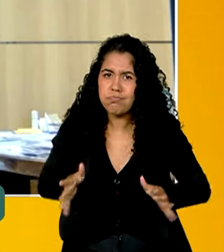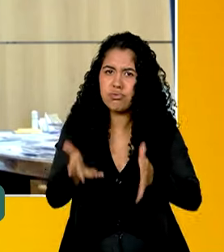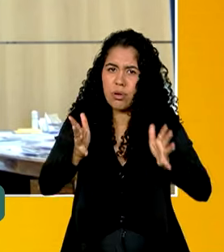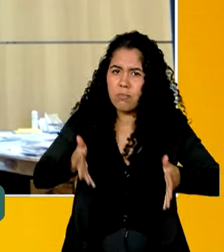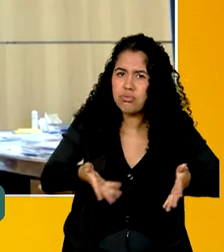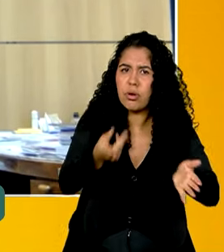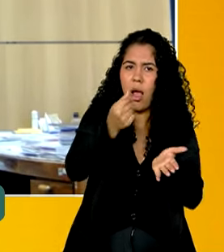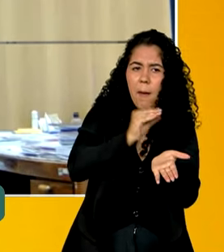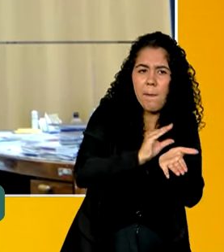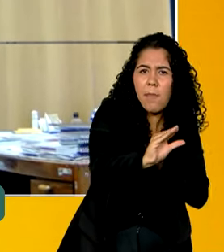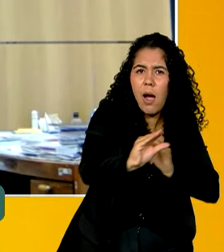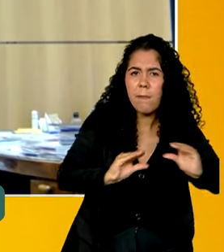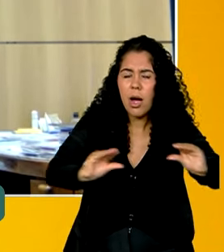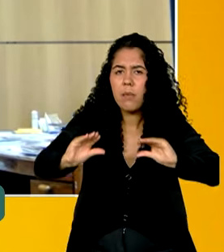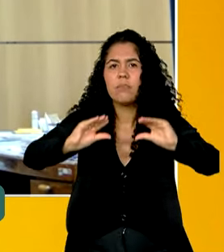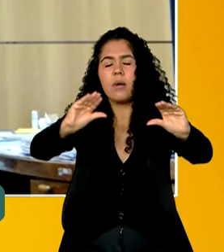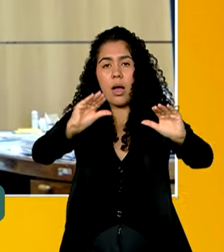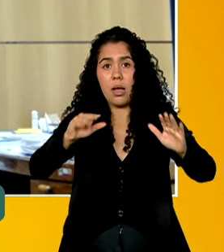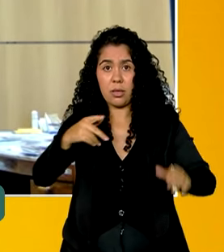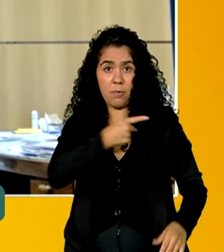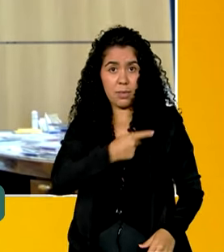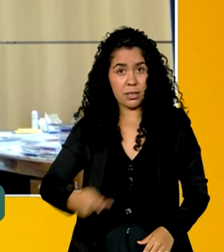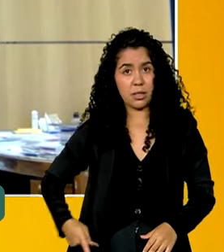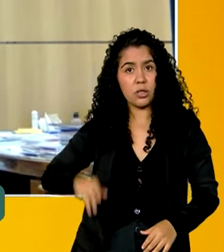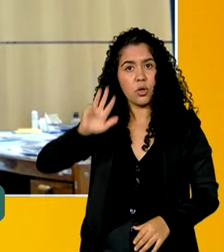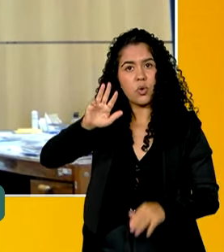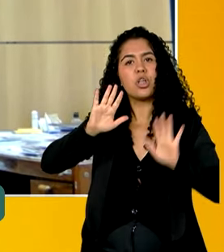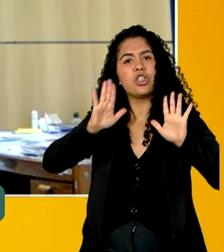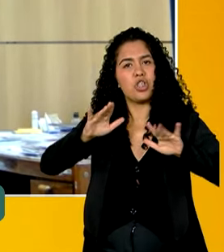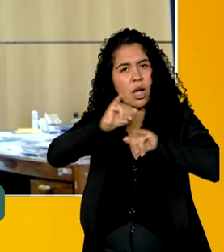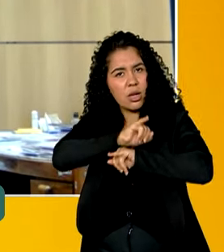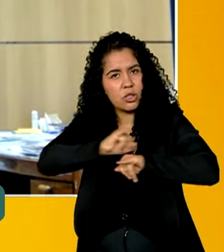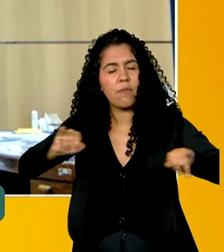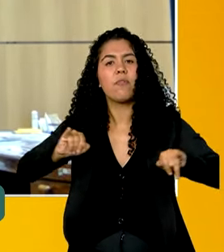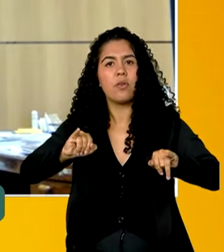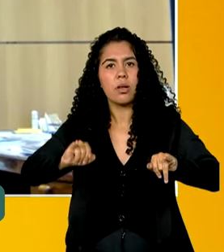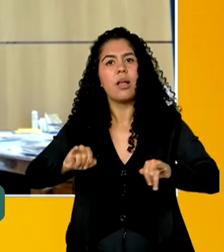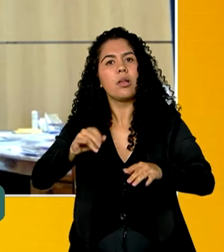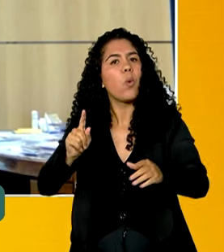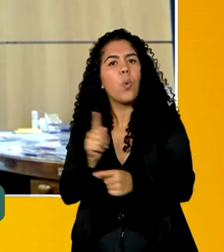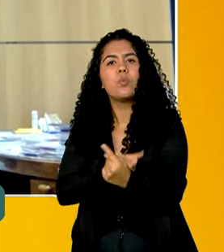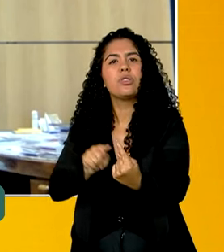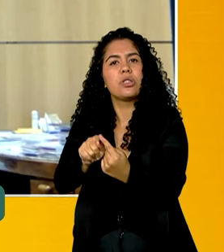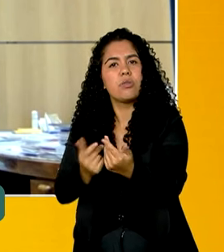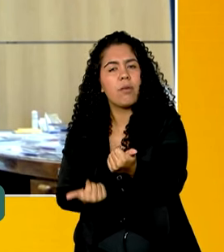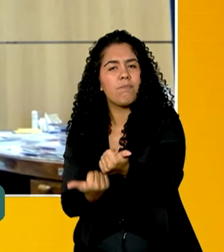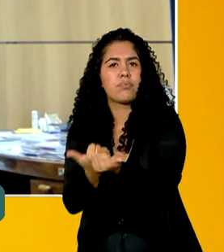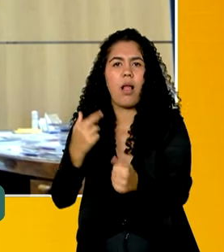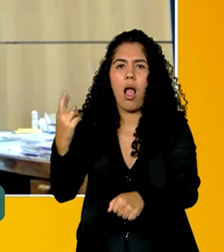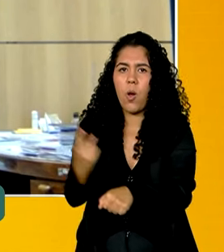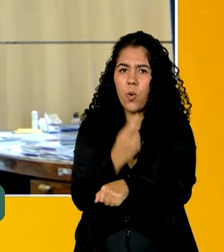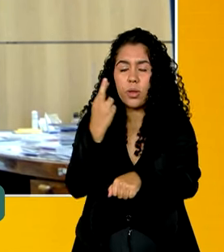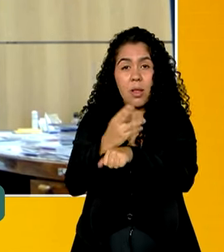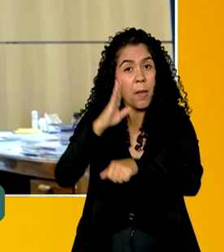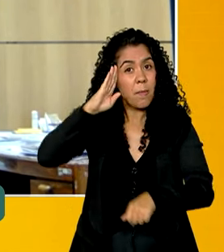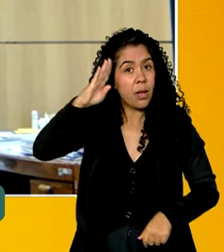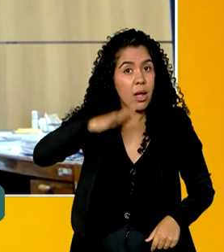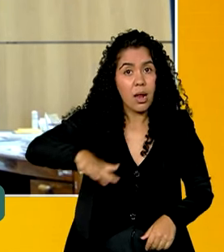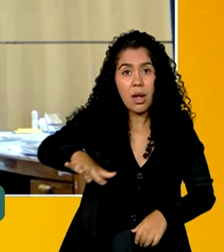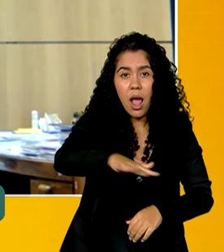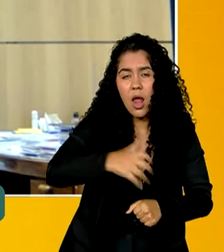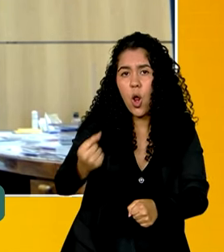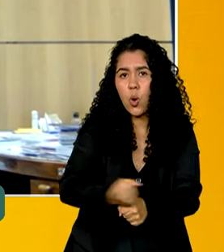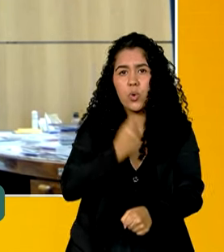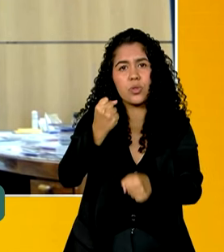recursos anunciado pelo presidente Lula, no processo de reconstrução, especialmente na área da construção